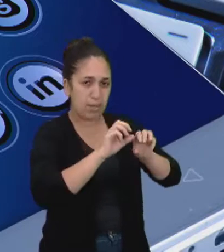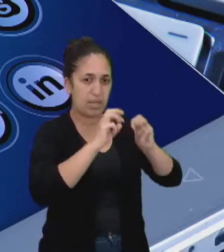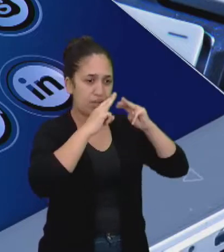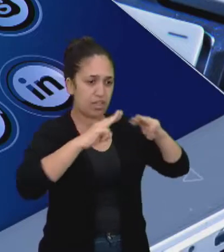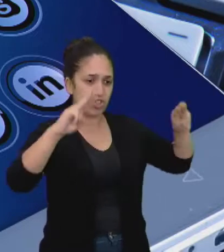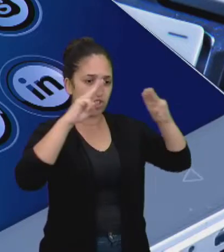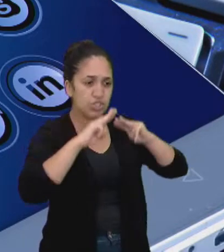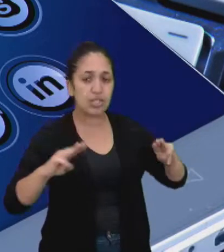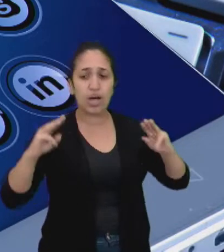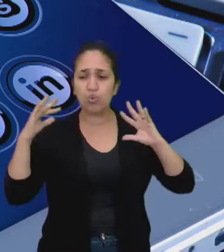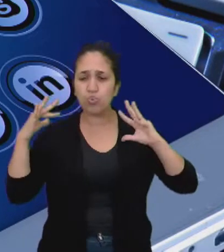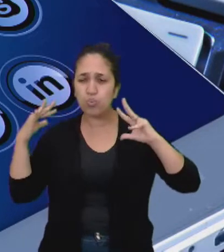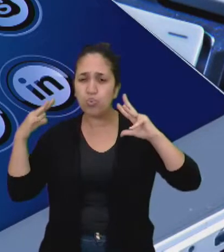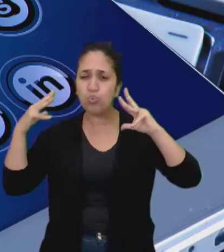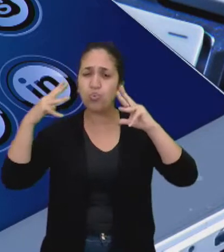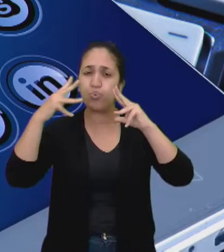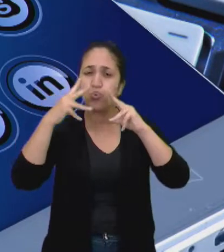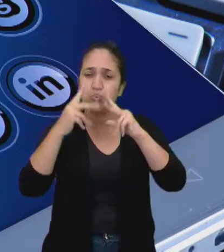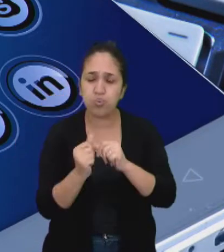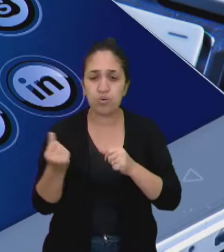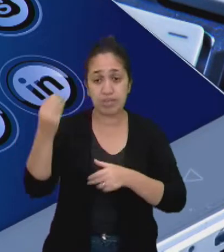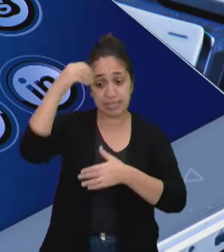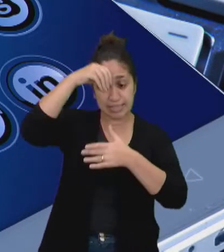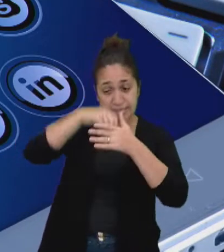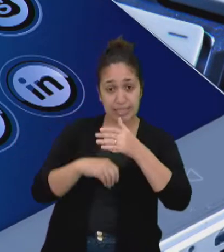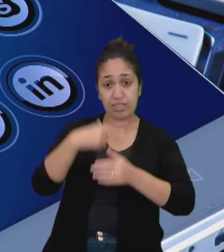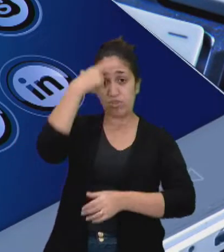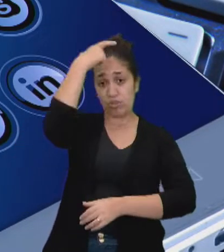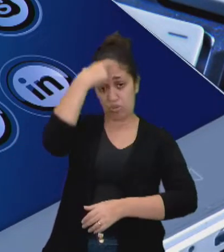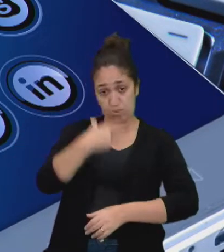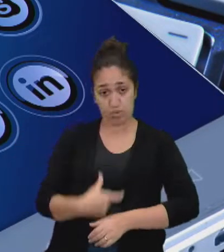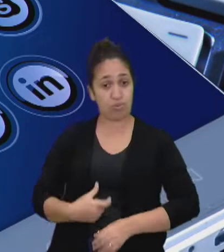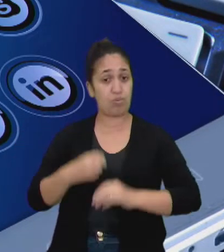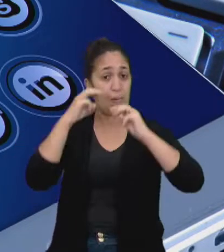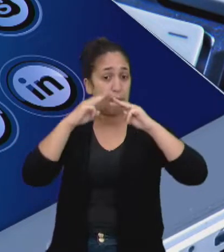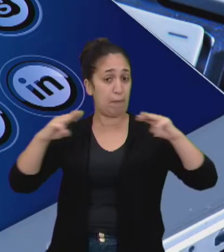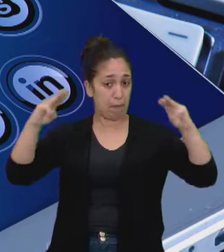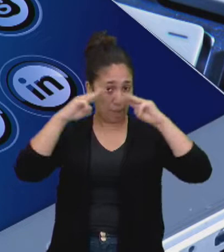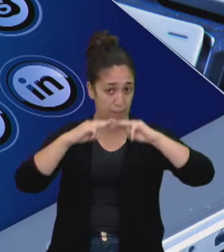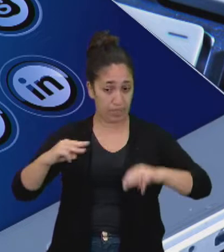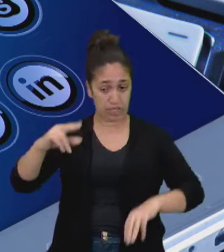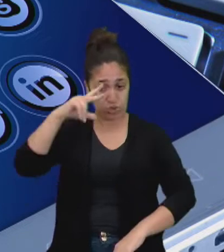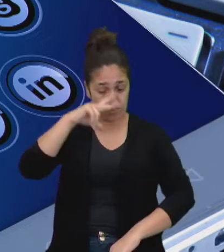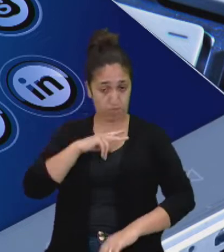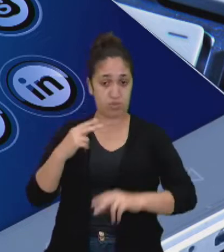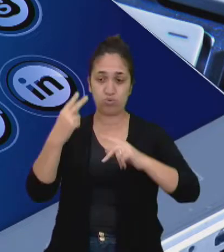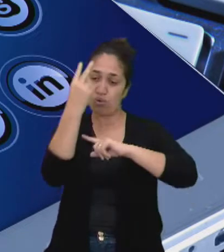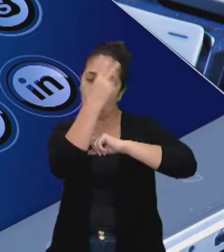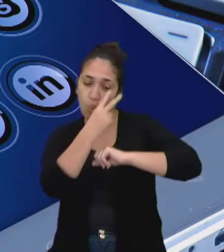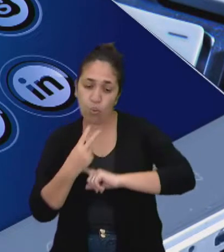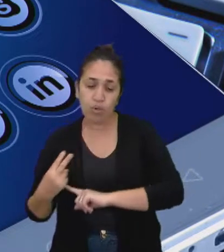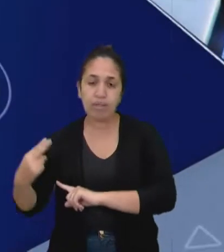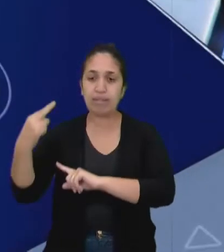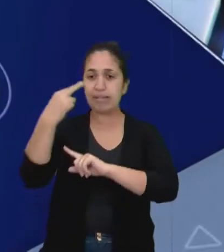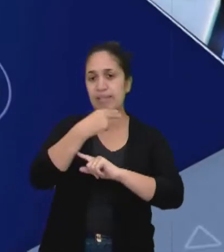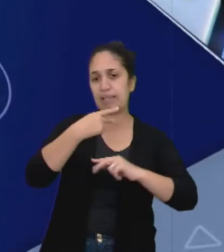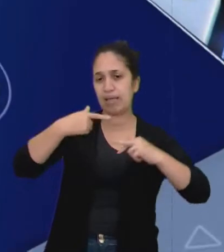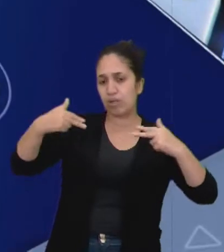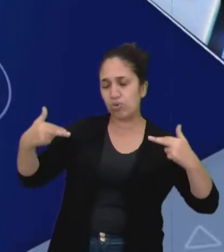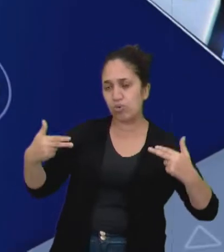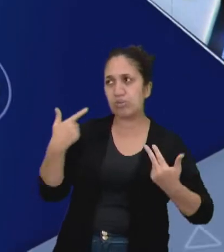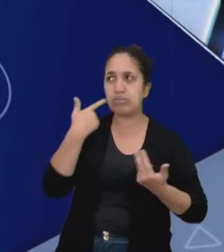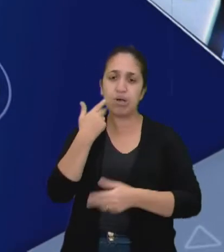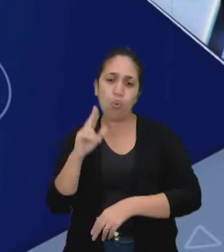e dentro disso a gente tem o marketing pessoal, que é aquela coisa de cuidar da imagem, de cuidar do que você consome, do que